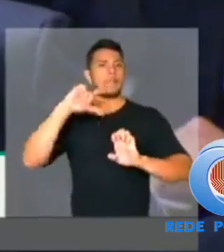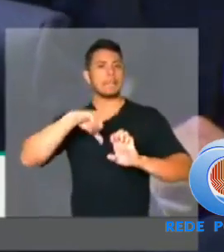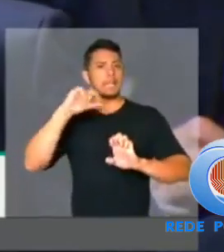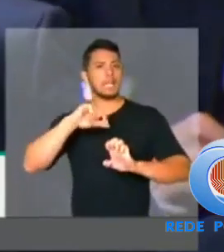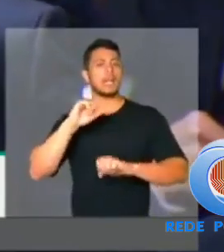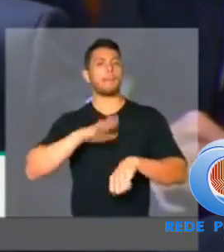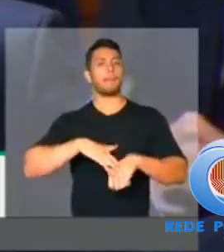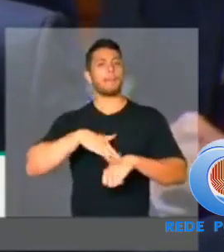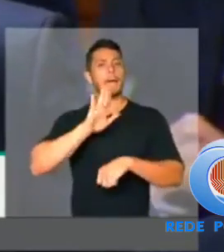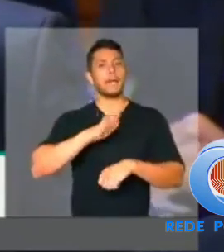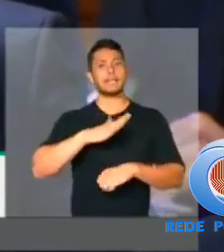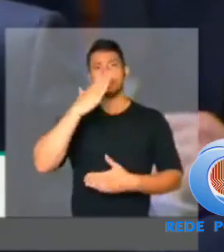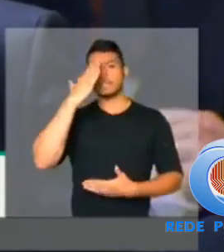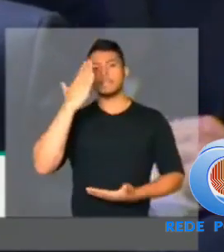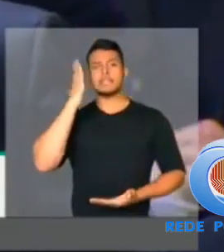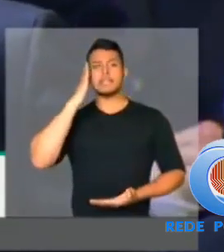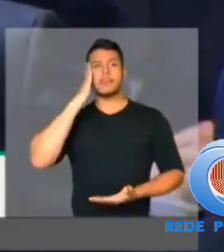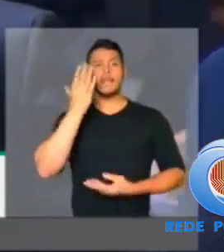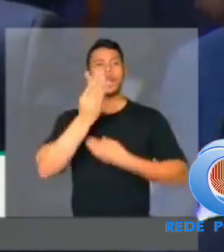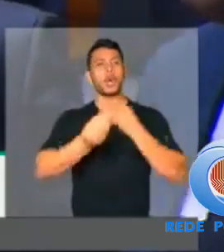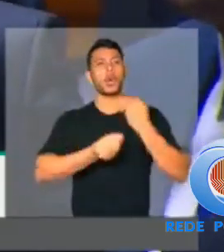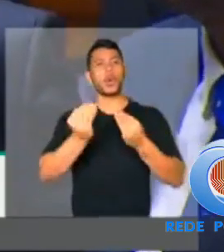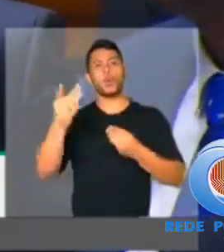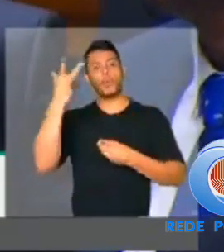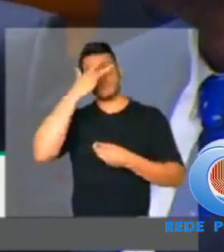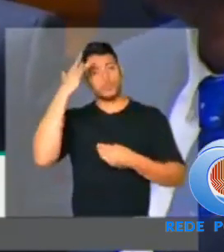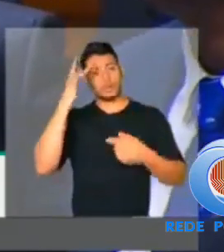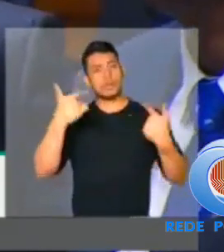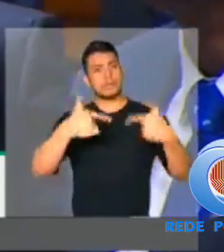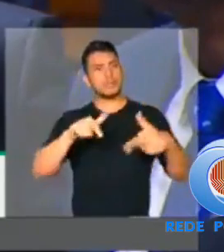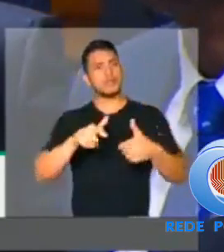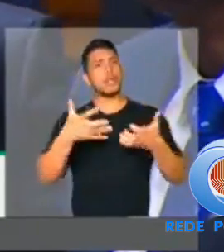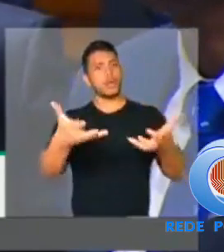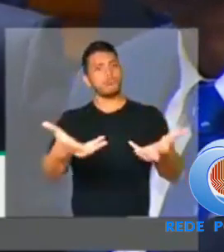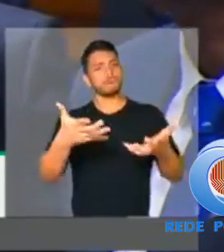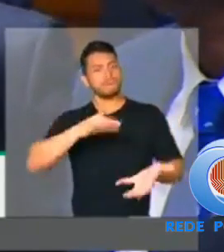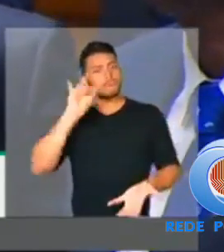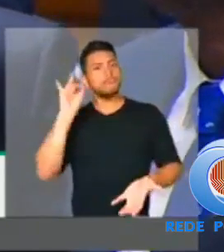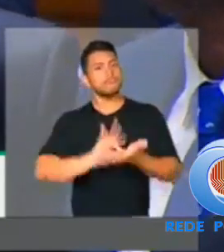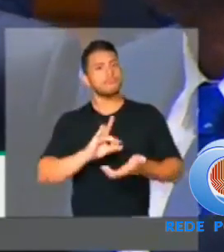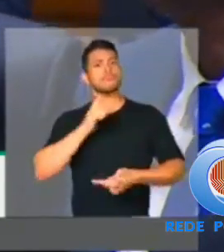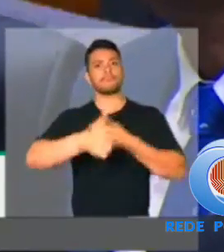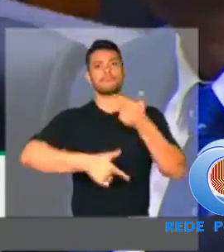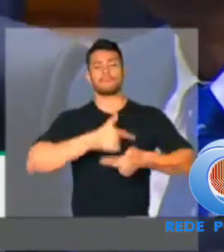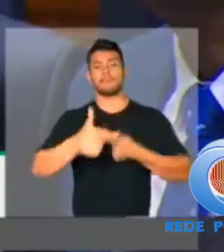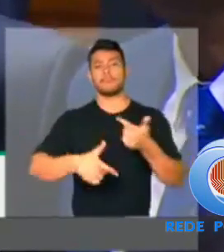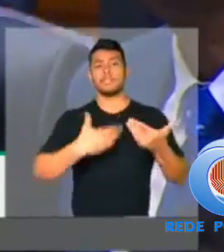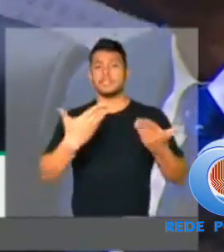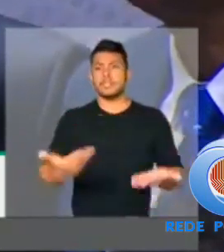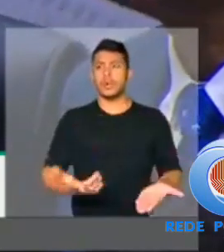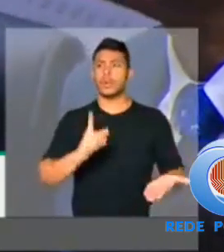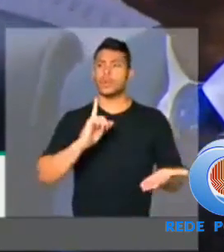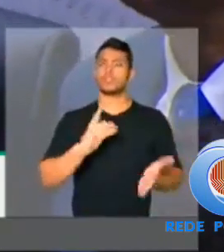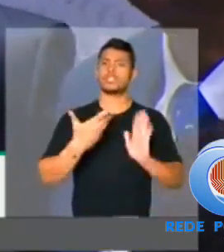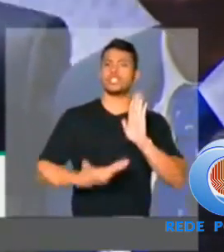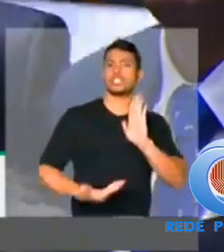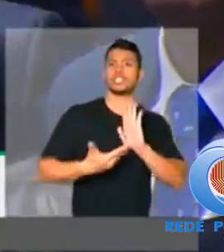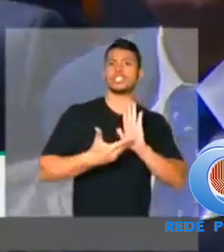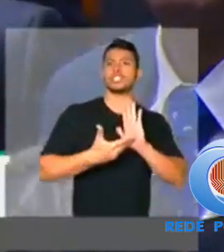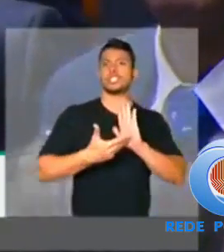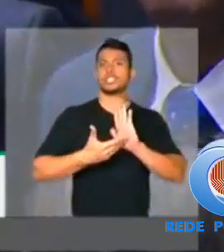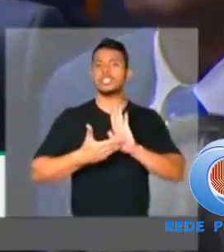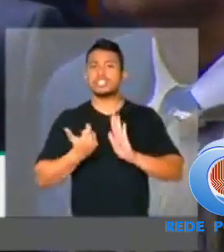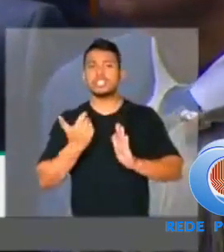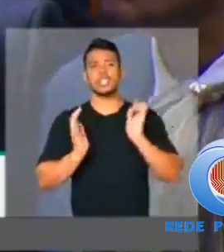nosso trabalhador está disposto a efetivamente cumprir a sua missão. Ela retira toda aquela